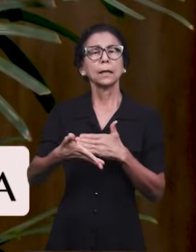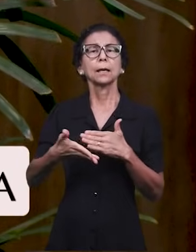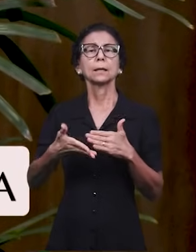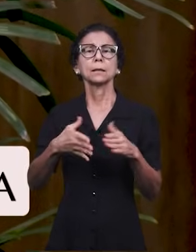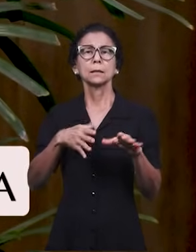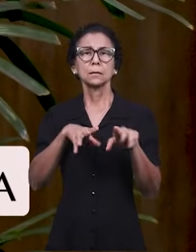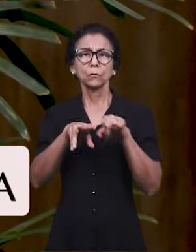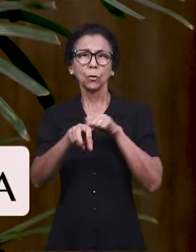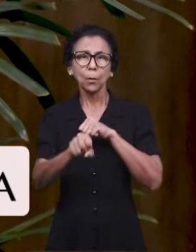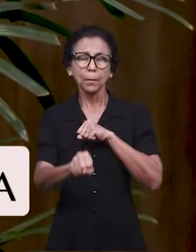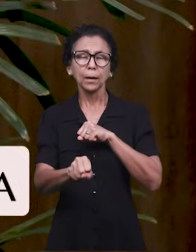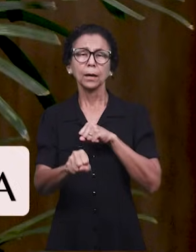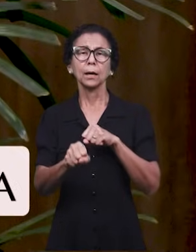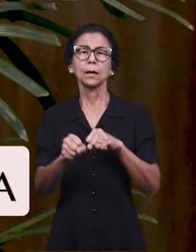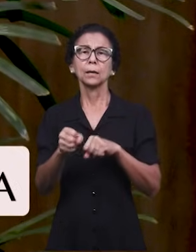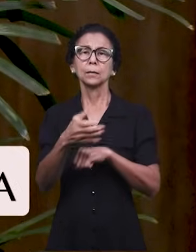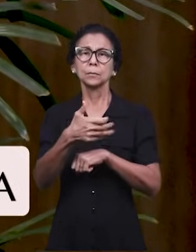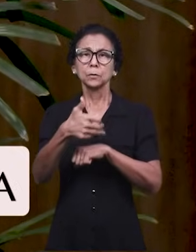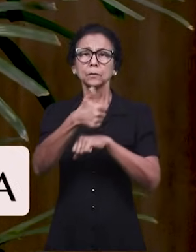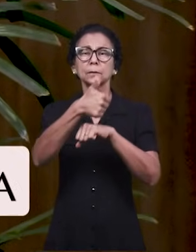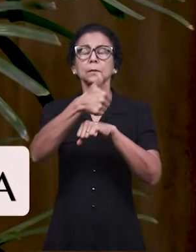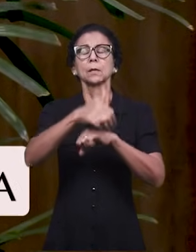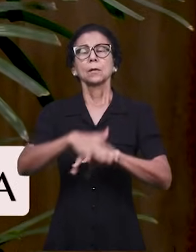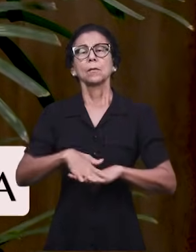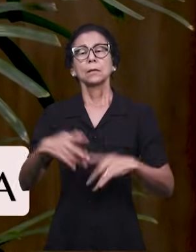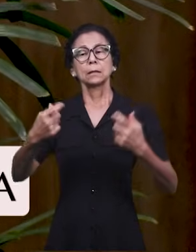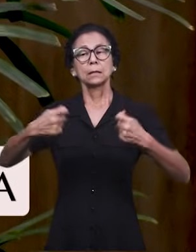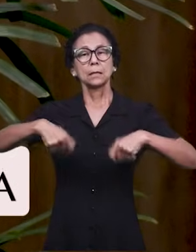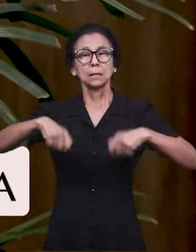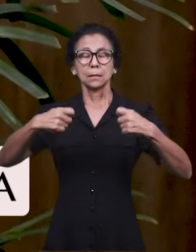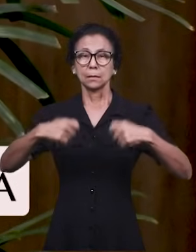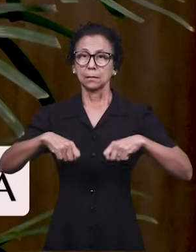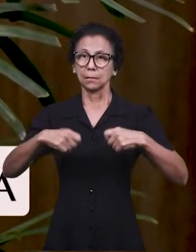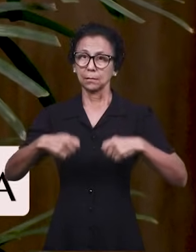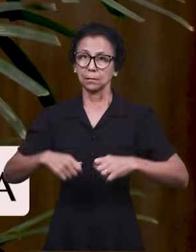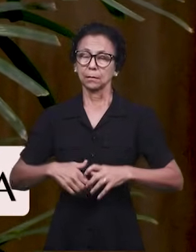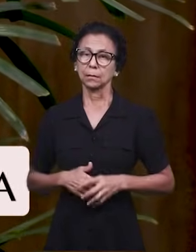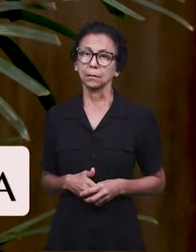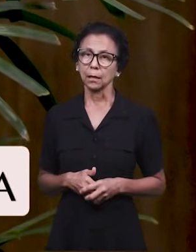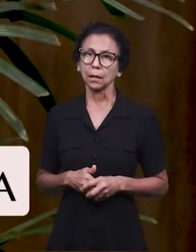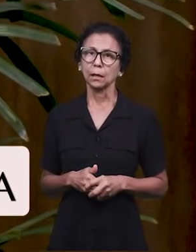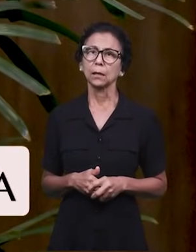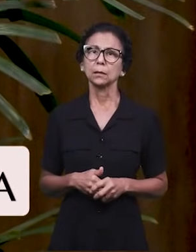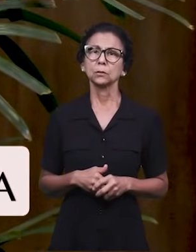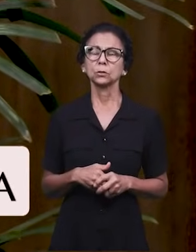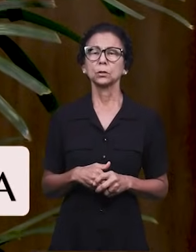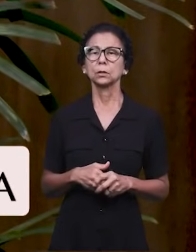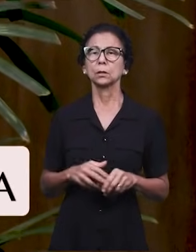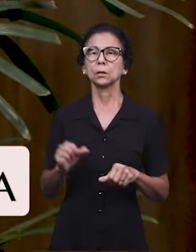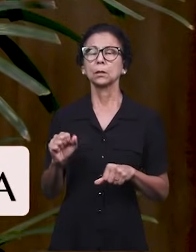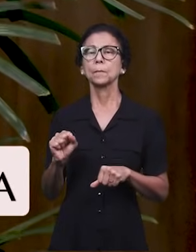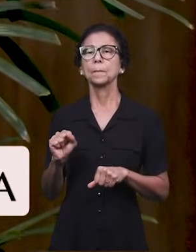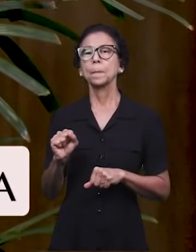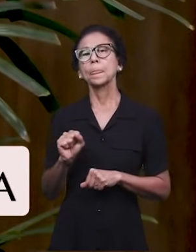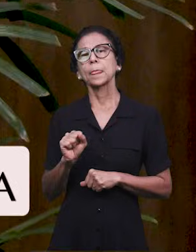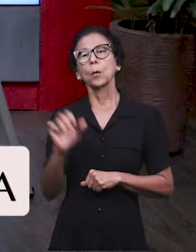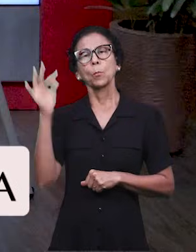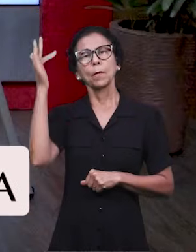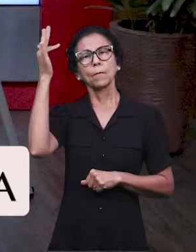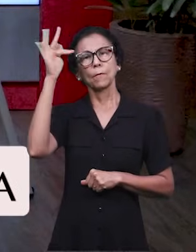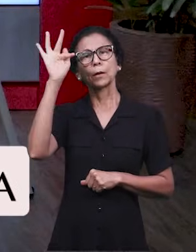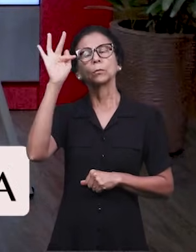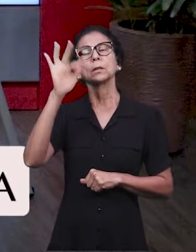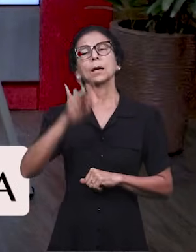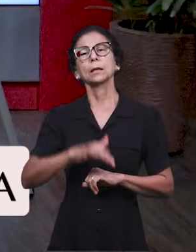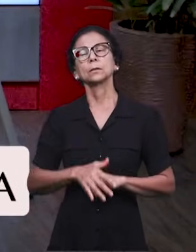dessa, então ele tem a necessidade de que tenha um curso superior completo, não é isso? Exatamente.